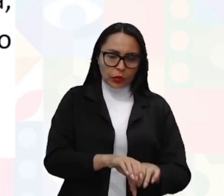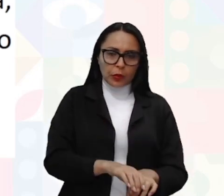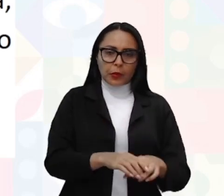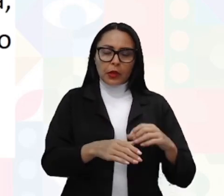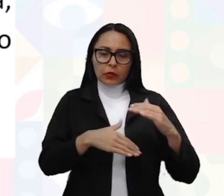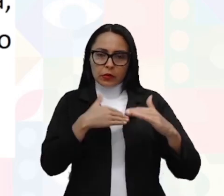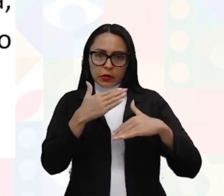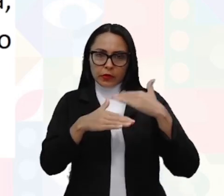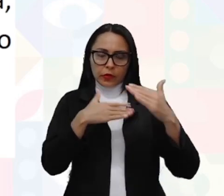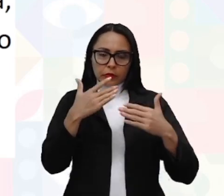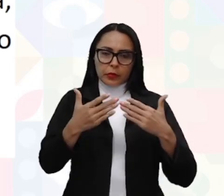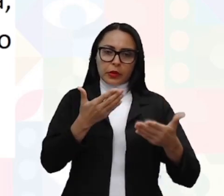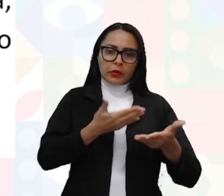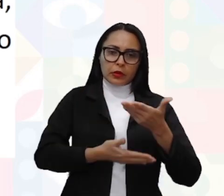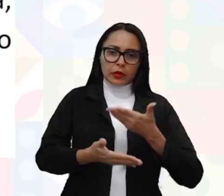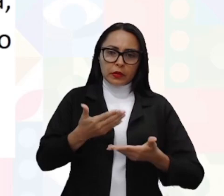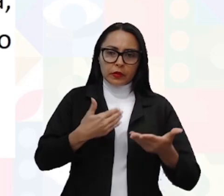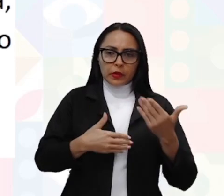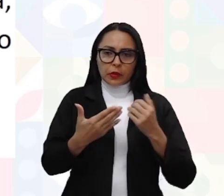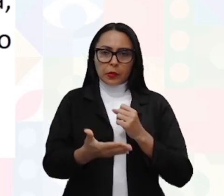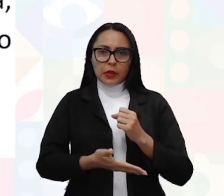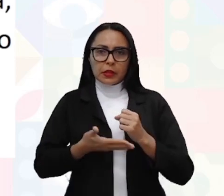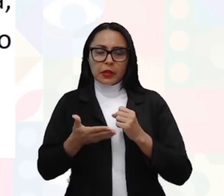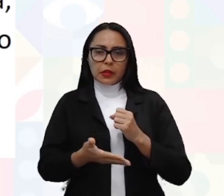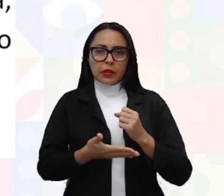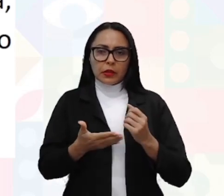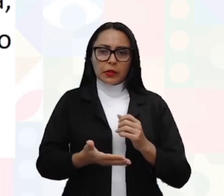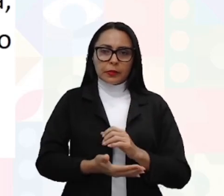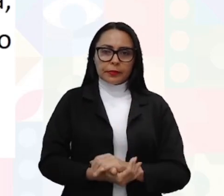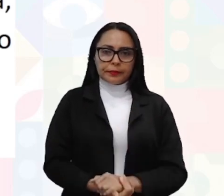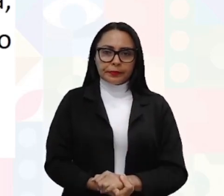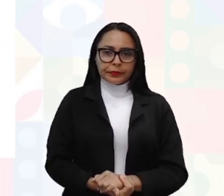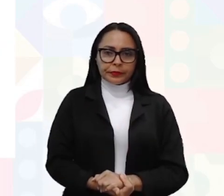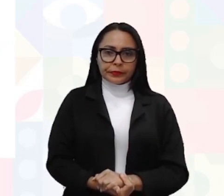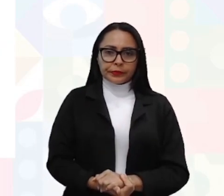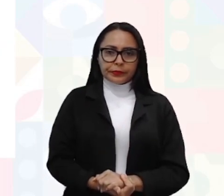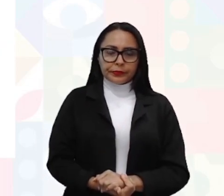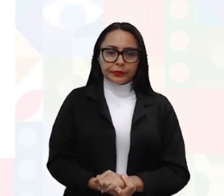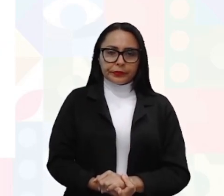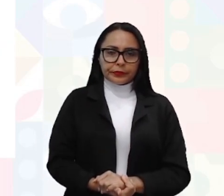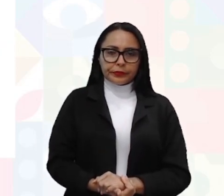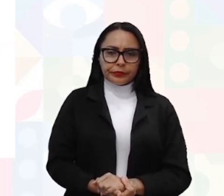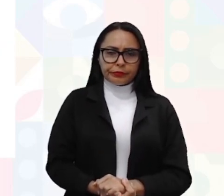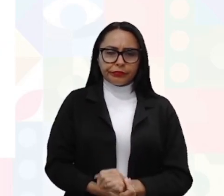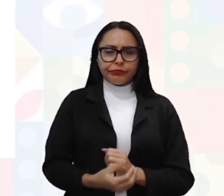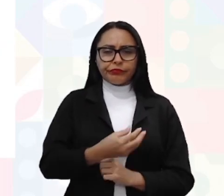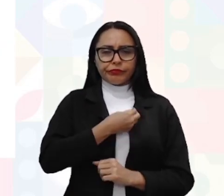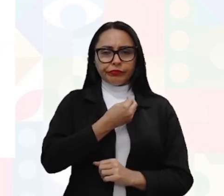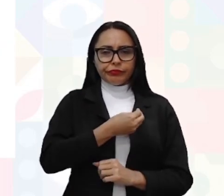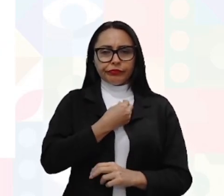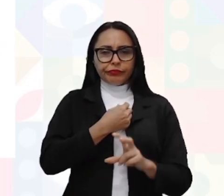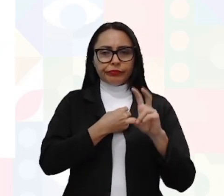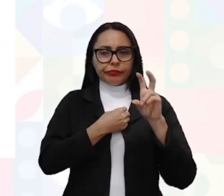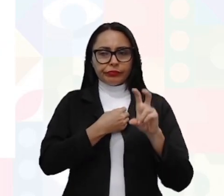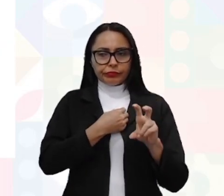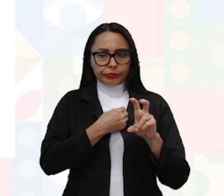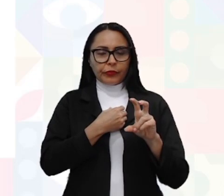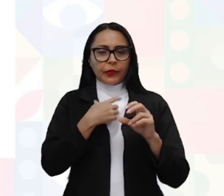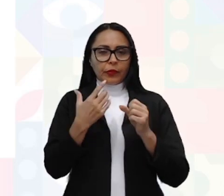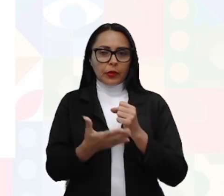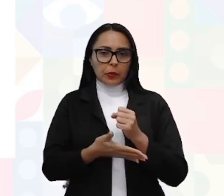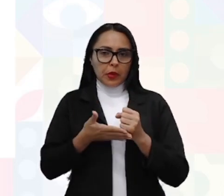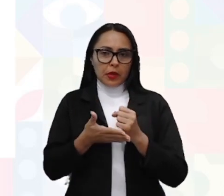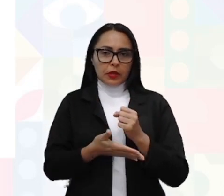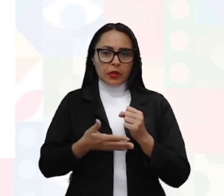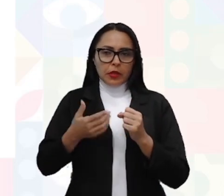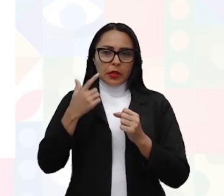de relacionamentos baseados nessa colaboração. Existem 5 formas básicas de